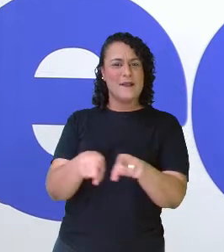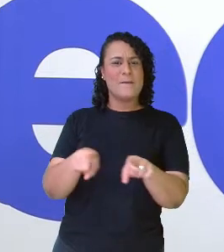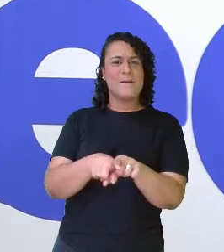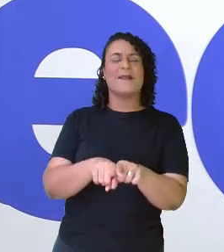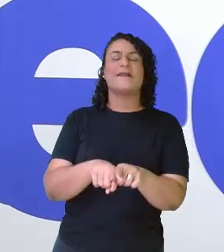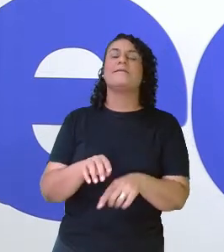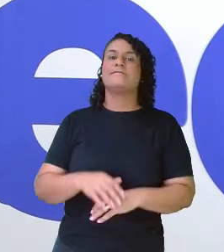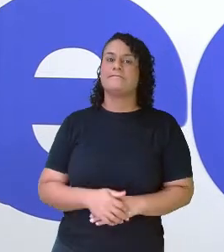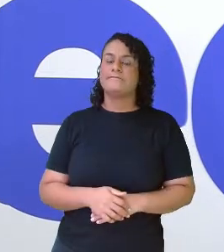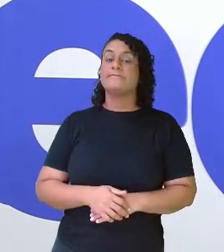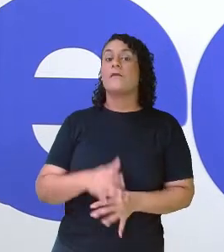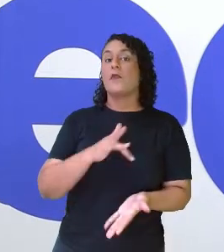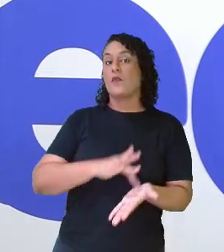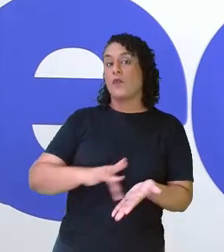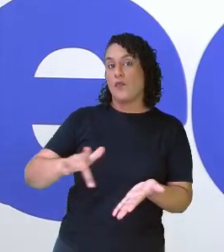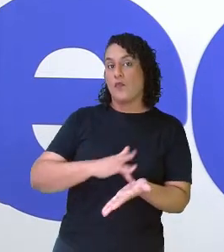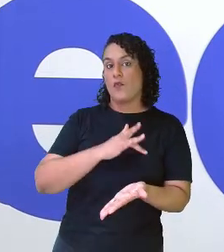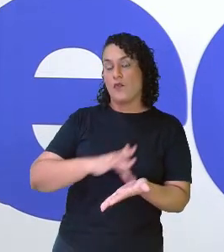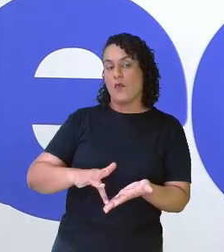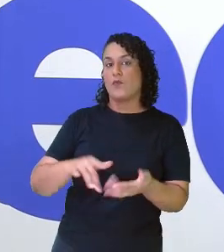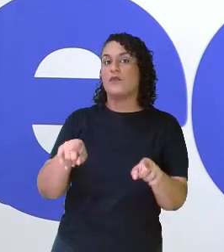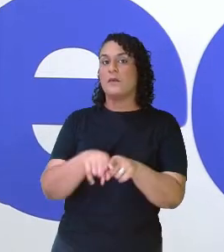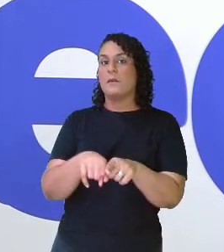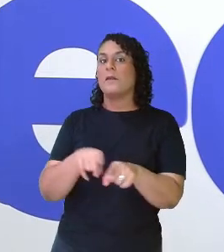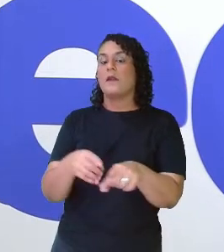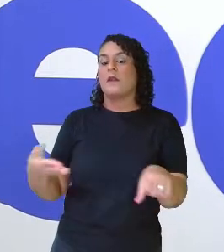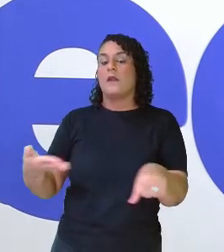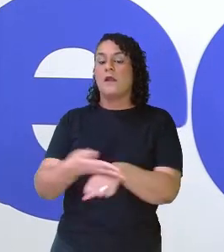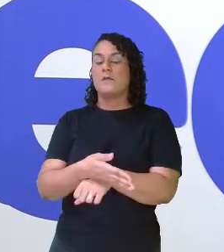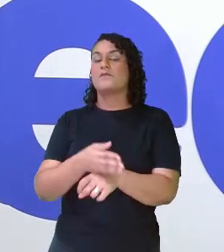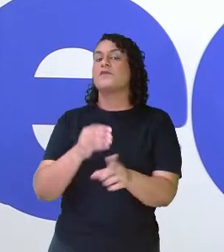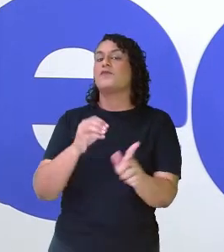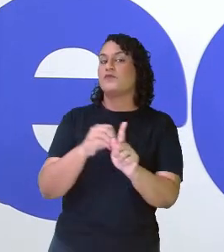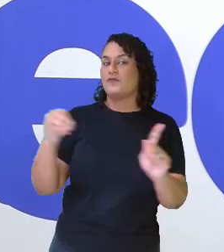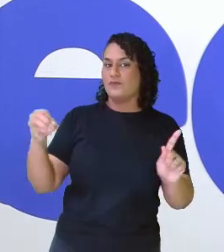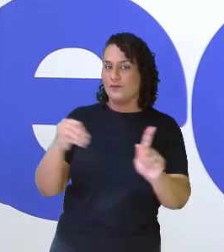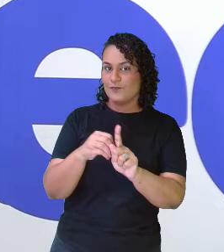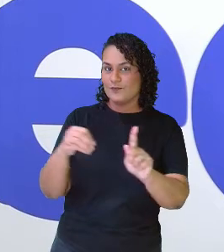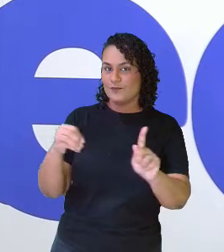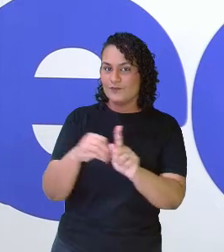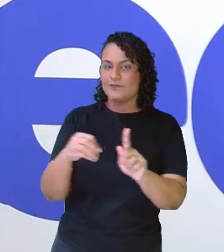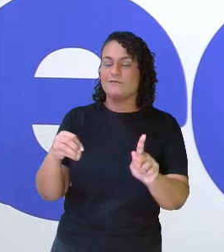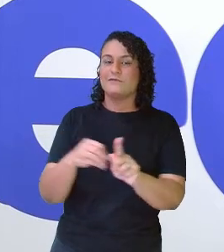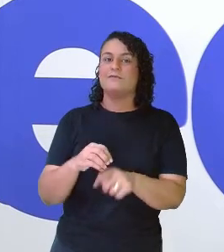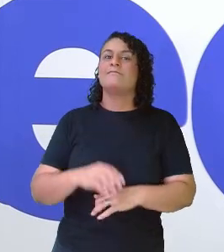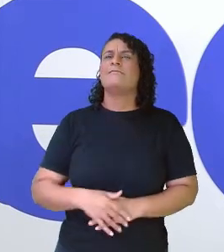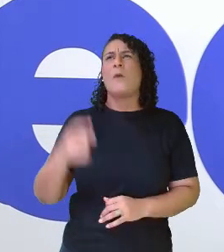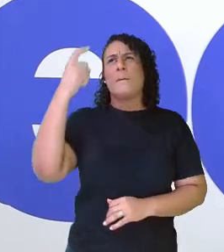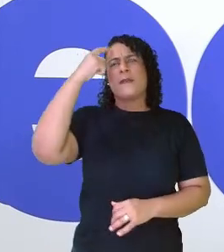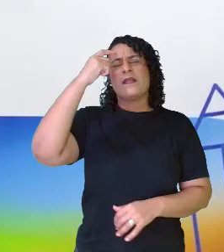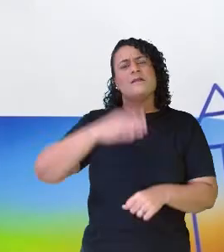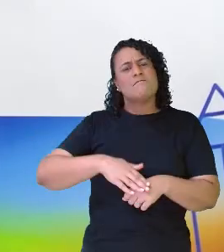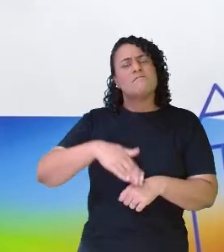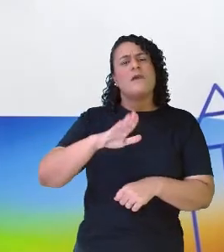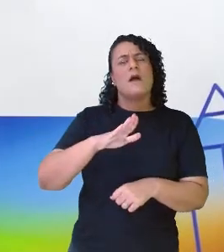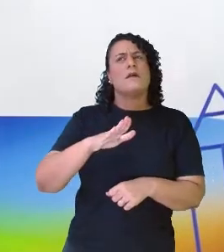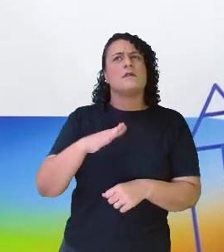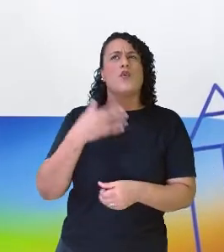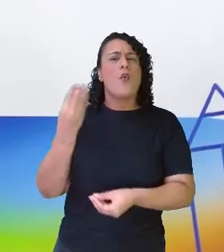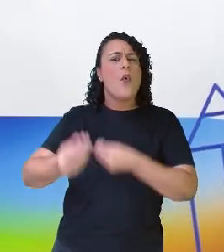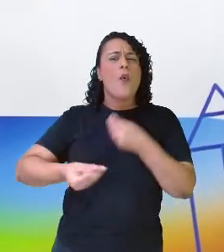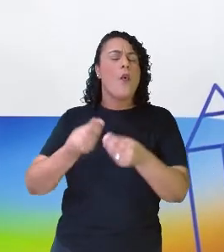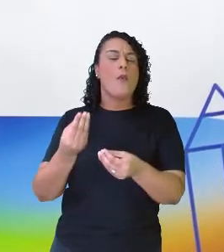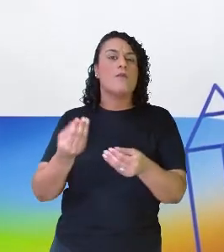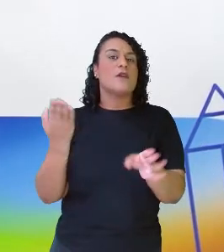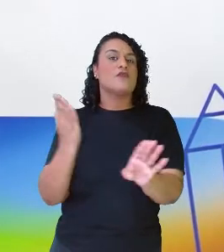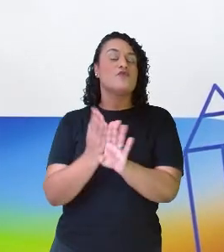no tablet, né? No Google também. Ótimo, vamos lá, vamos pensando, mas onde é que a gente pode pesquisar? Antigamente